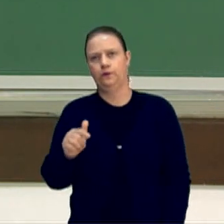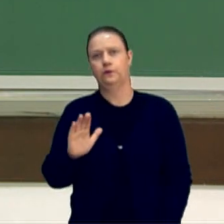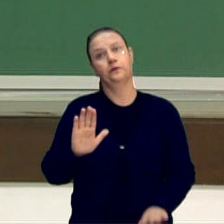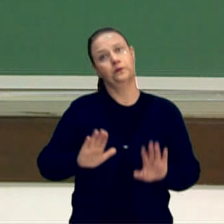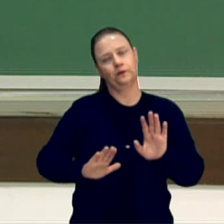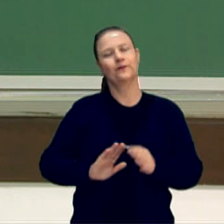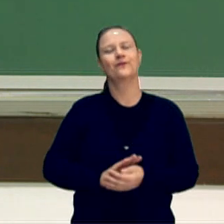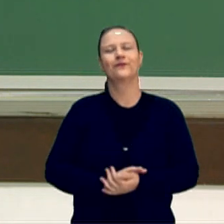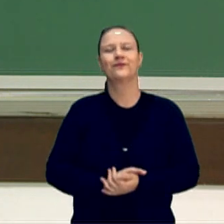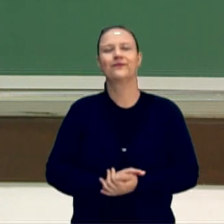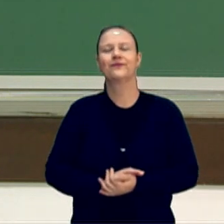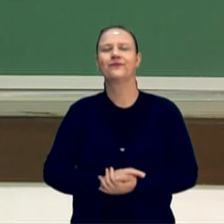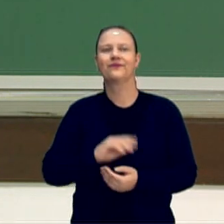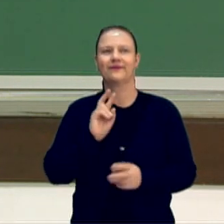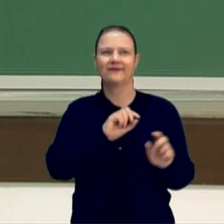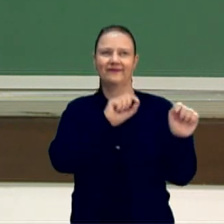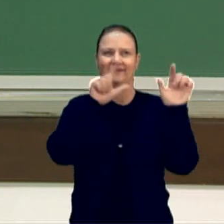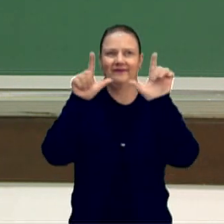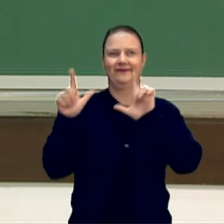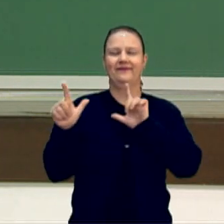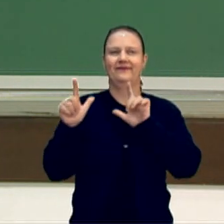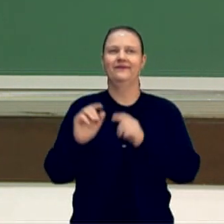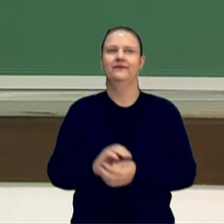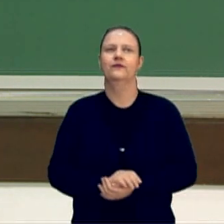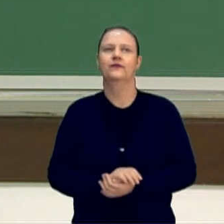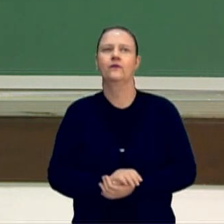Tudo bem? Vamos para frente então.